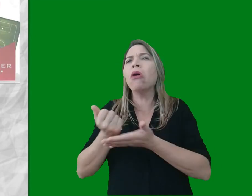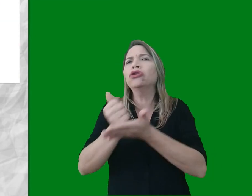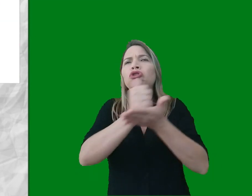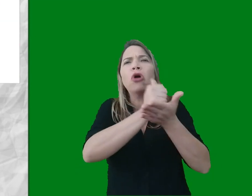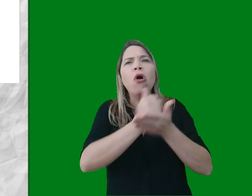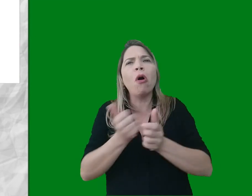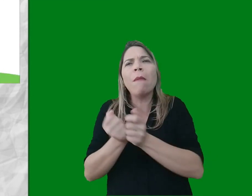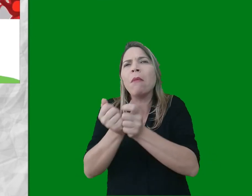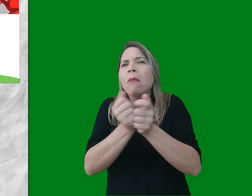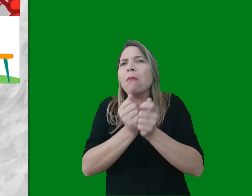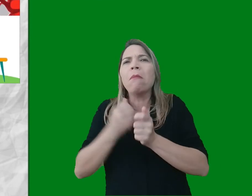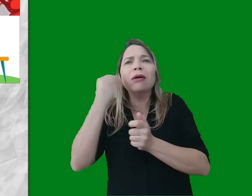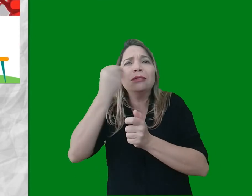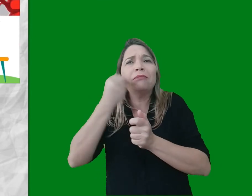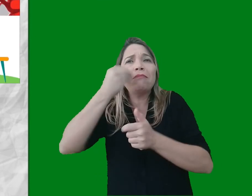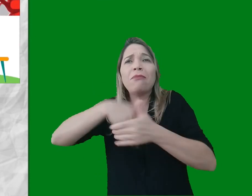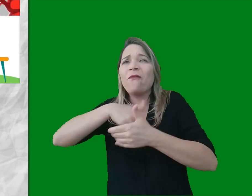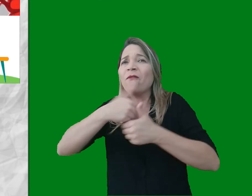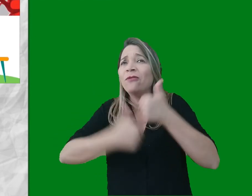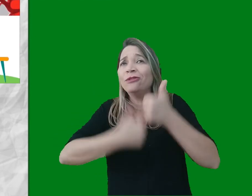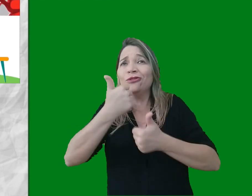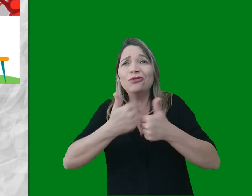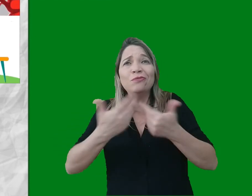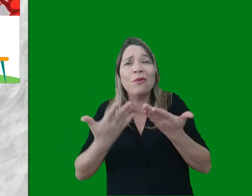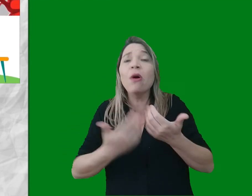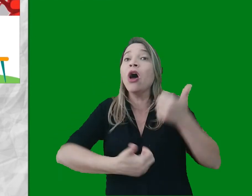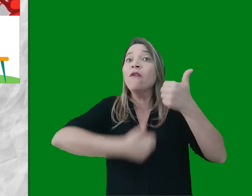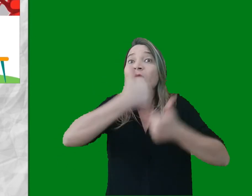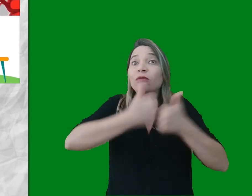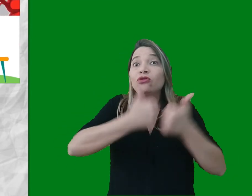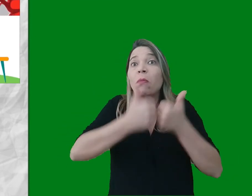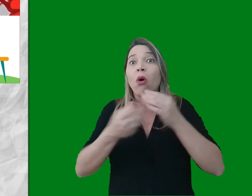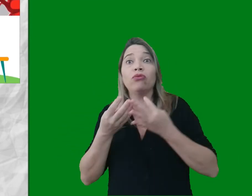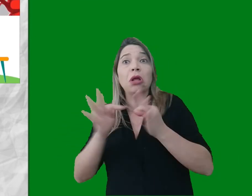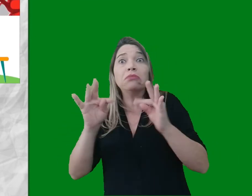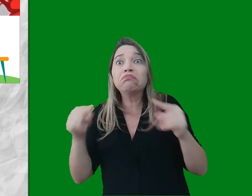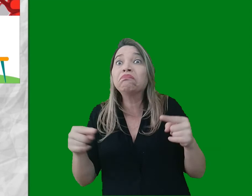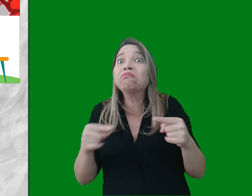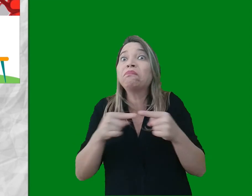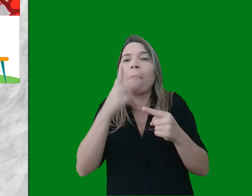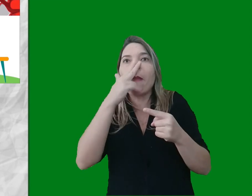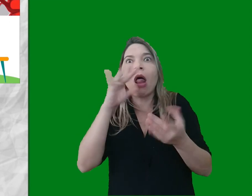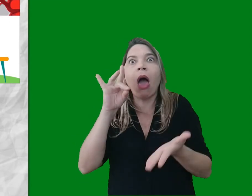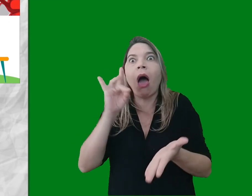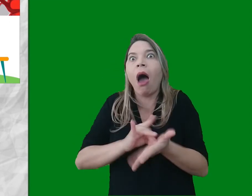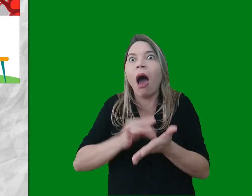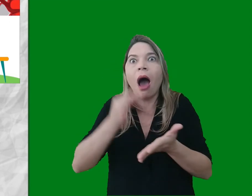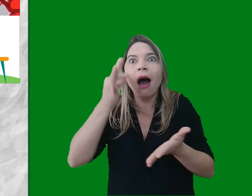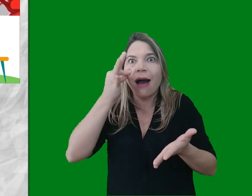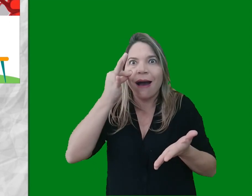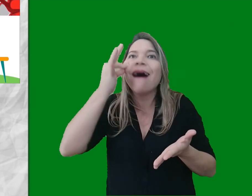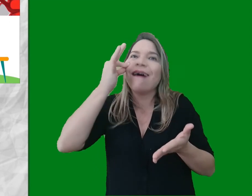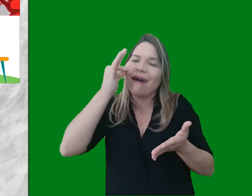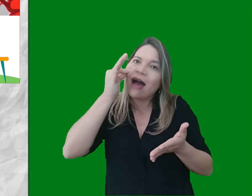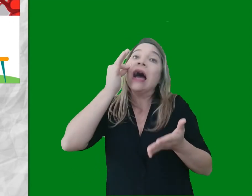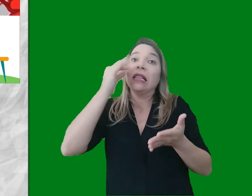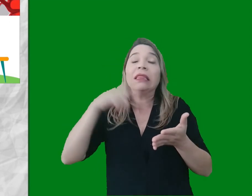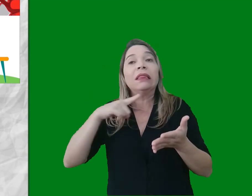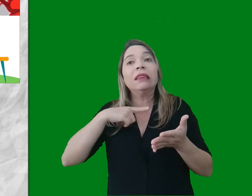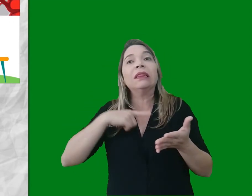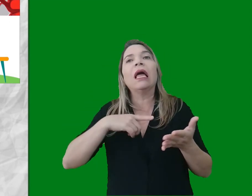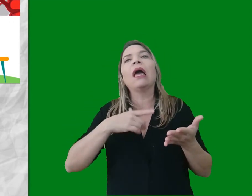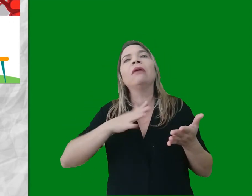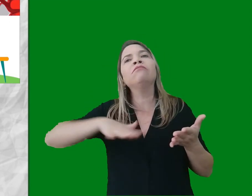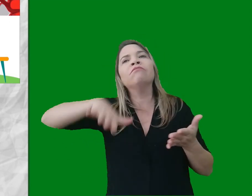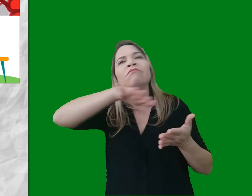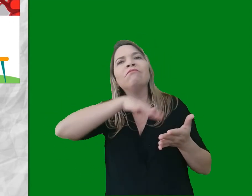vivenciar o esporte. Essa vivência aproxima o futebol real do eletrônico e vice-versa, compondo um modo adicional de imersão nos contextos que permeiam